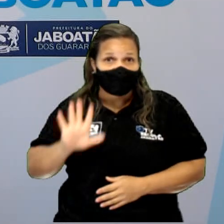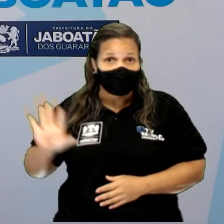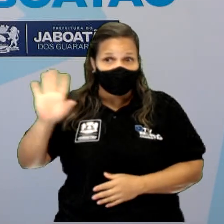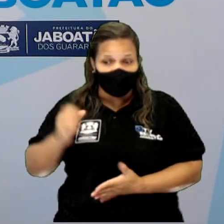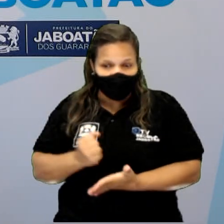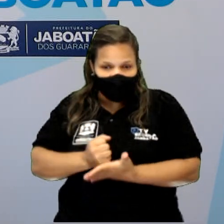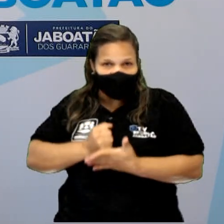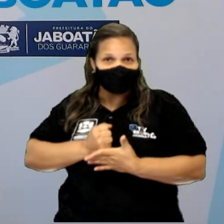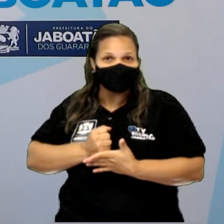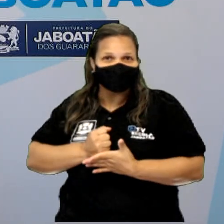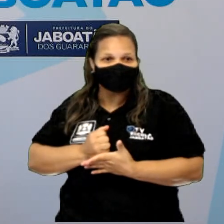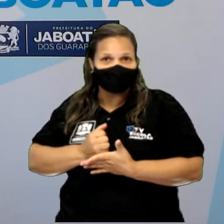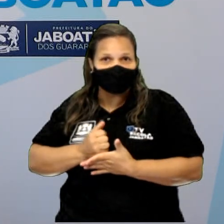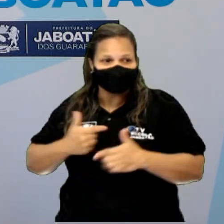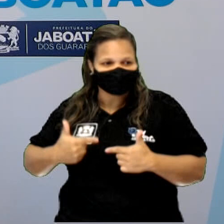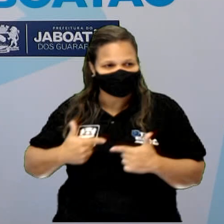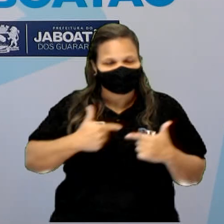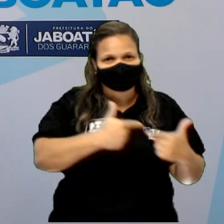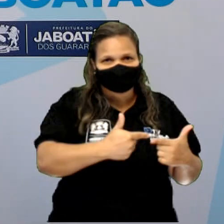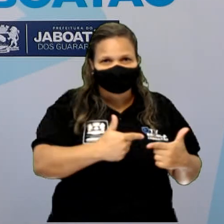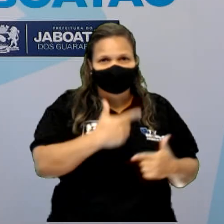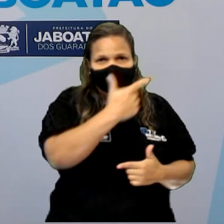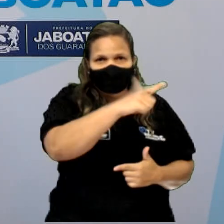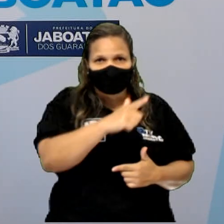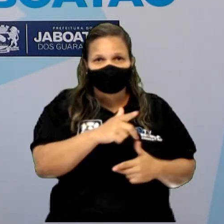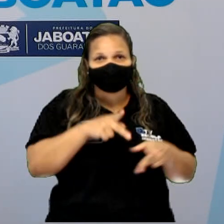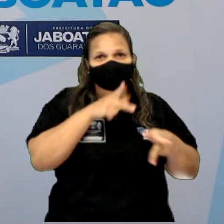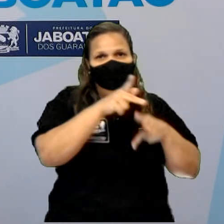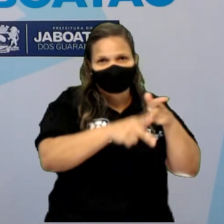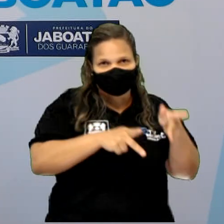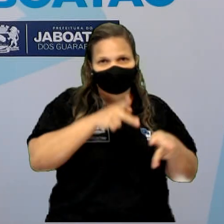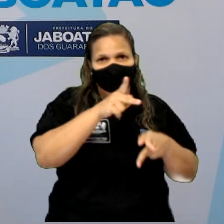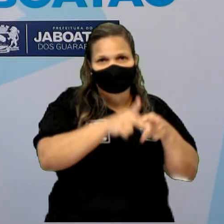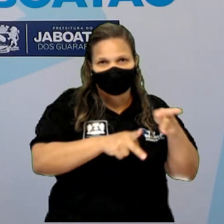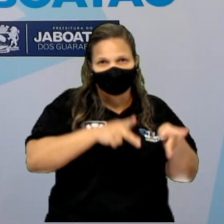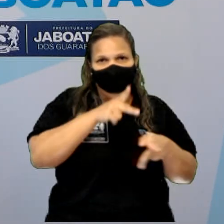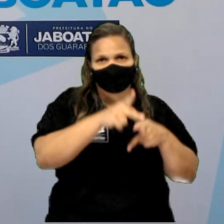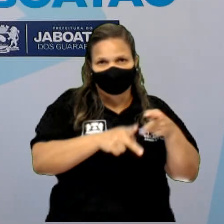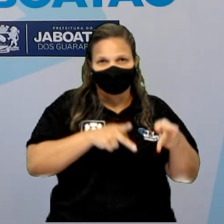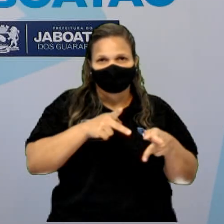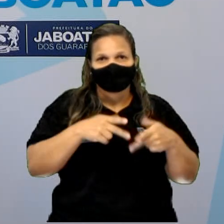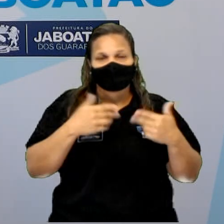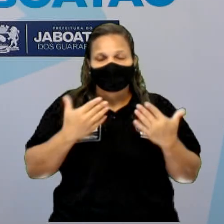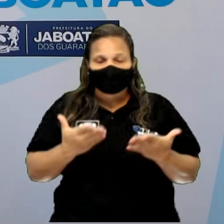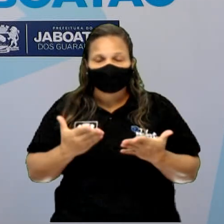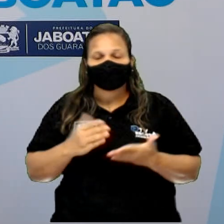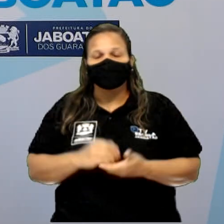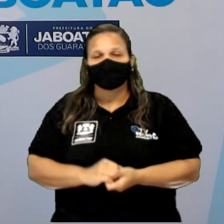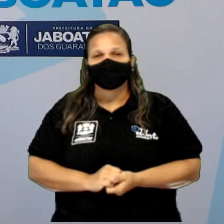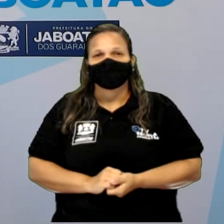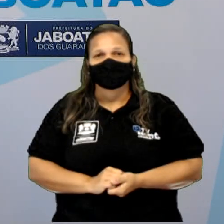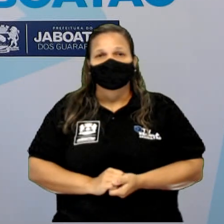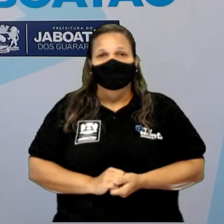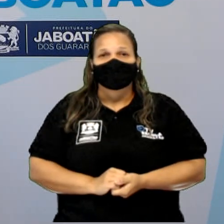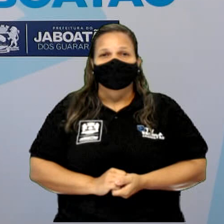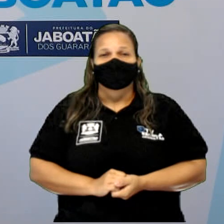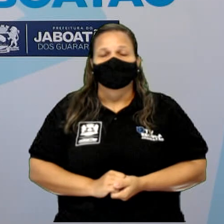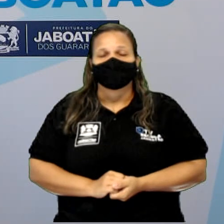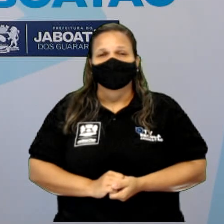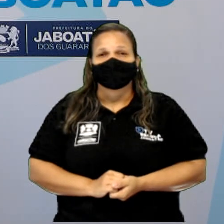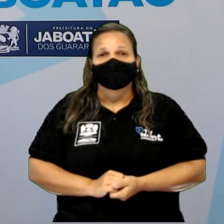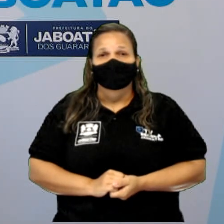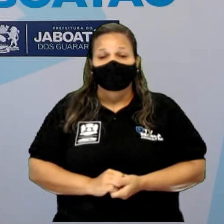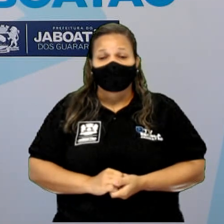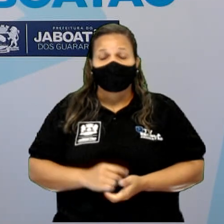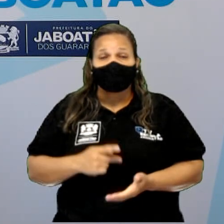eles arriscaram. Então, através de alianças com povos que eram rivais dos astecas e dos incas, houve essa dominação. E